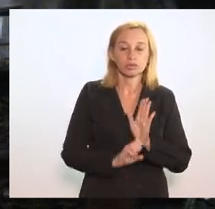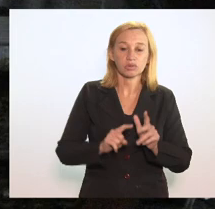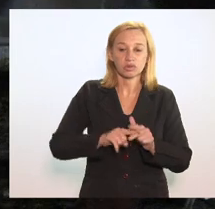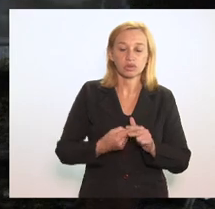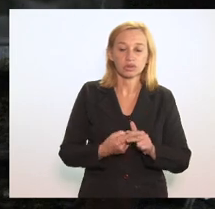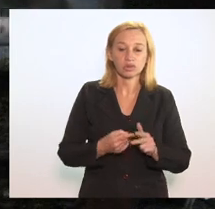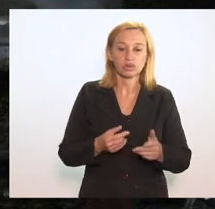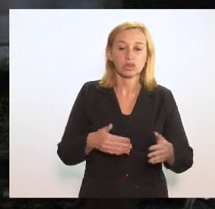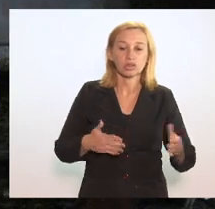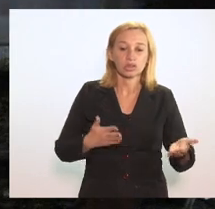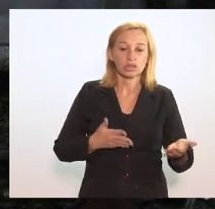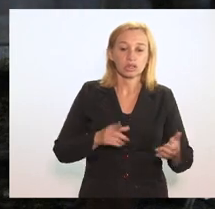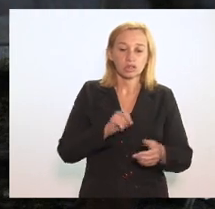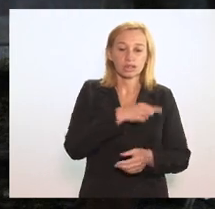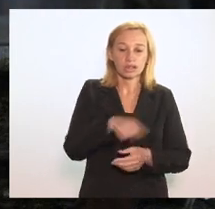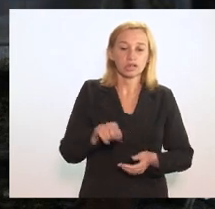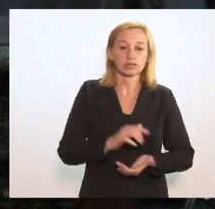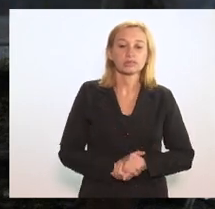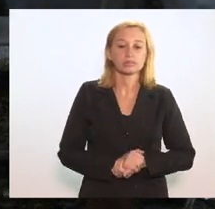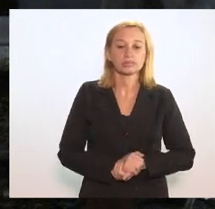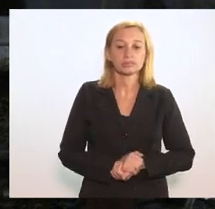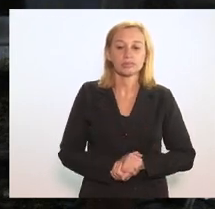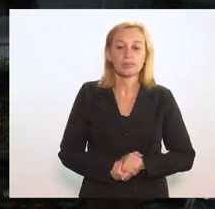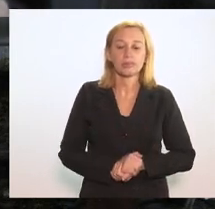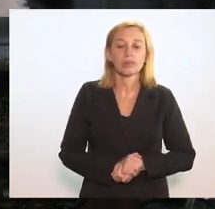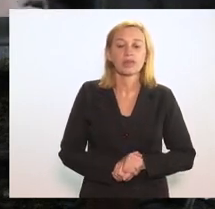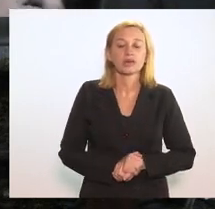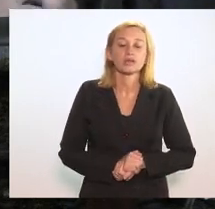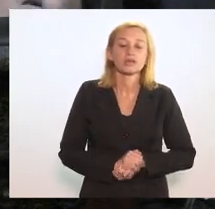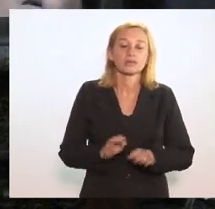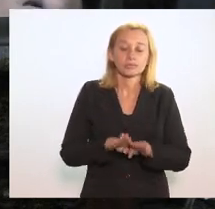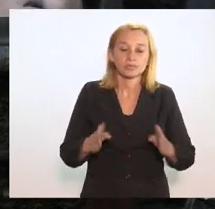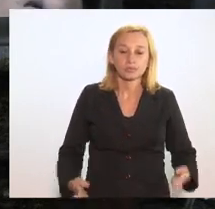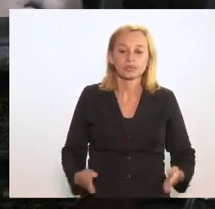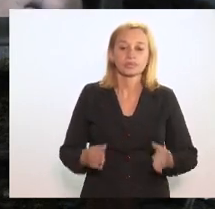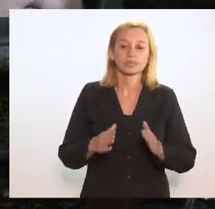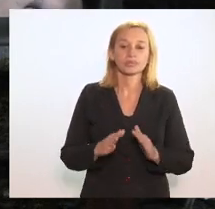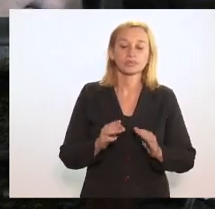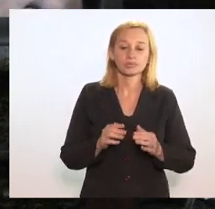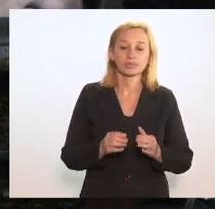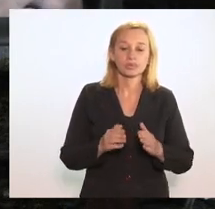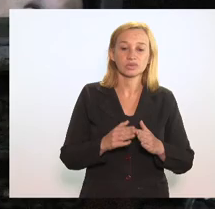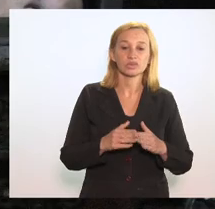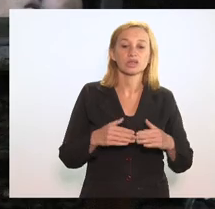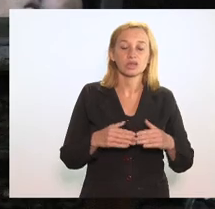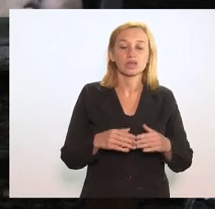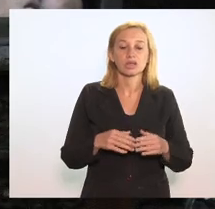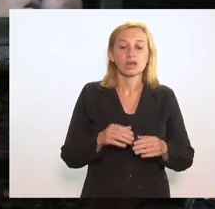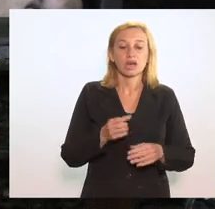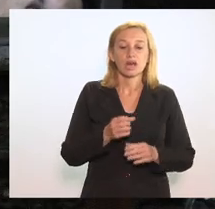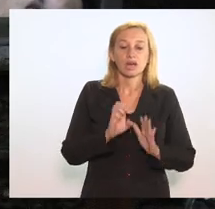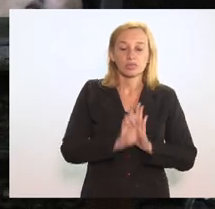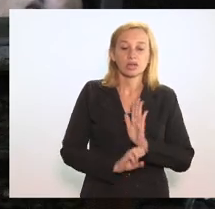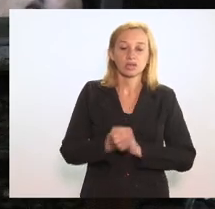Senhores que aprovam isso, como estão, rejeitado. Há sobre a mesa requerimento de destaque à emenda modificativa número 9.